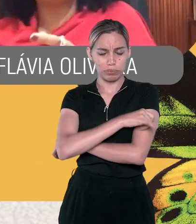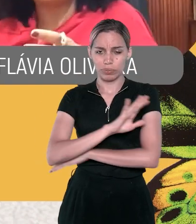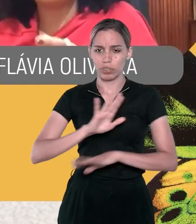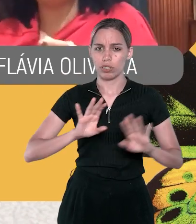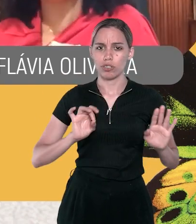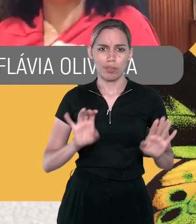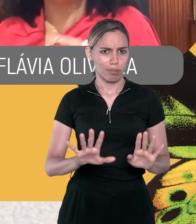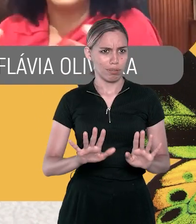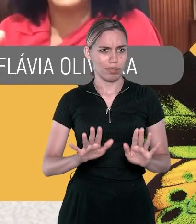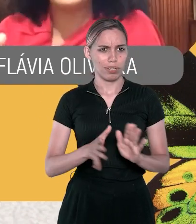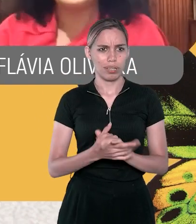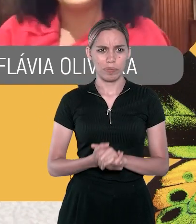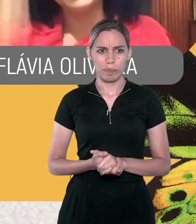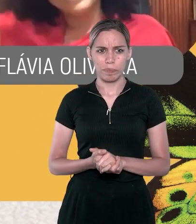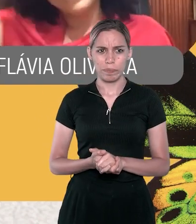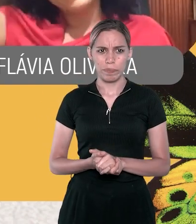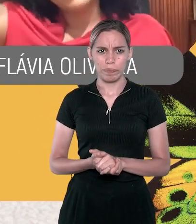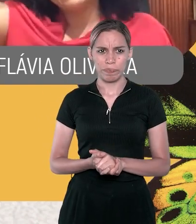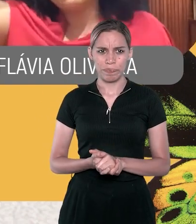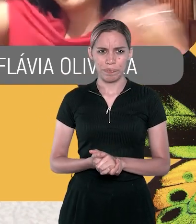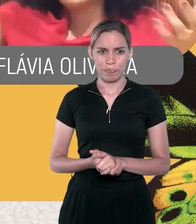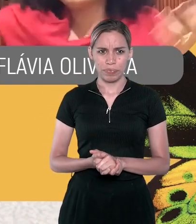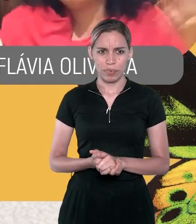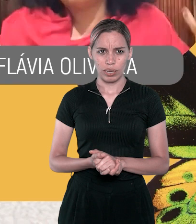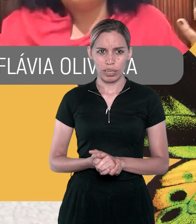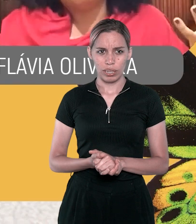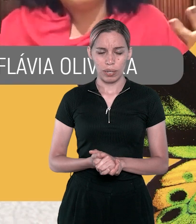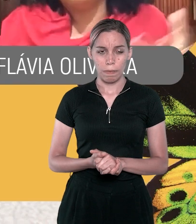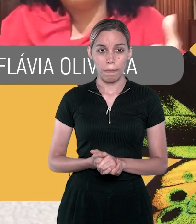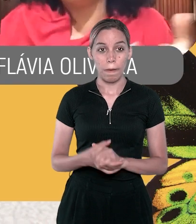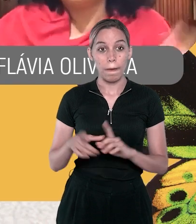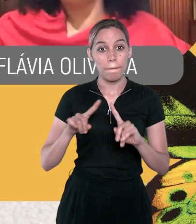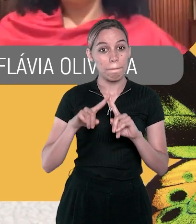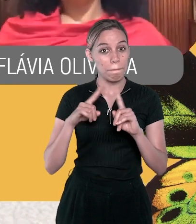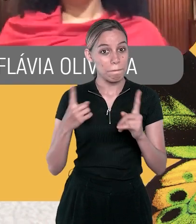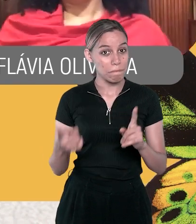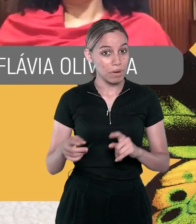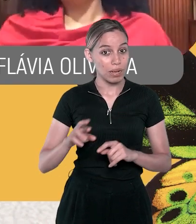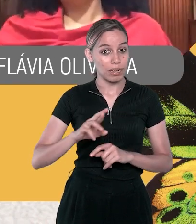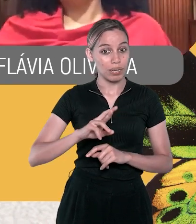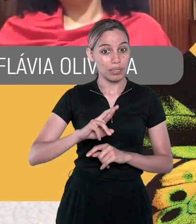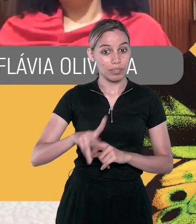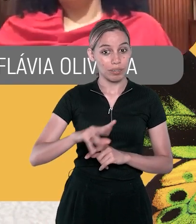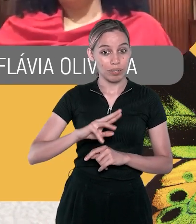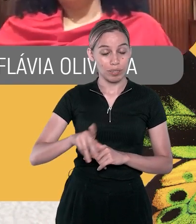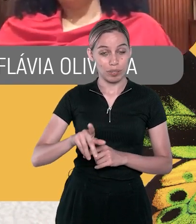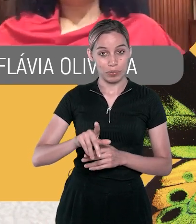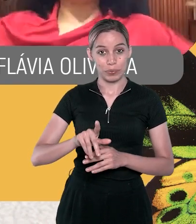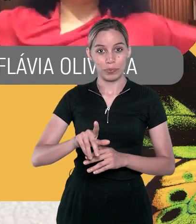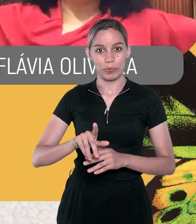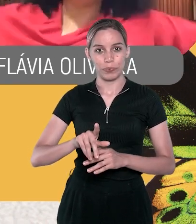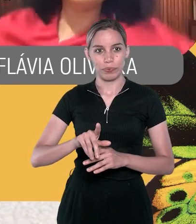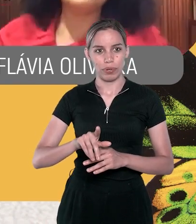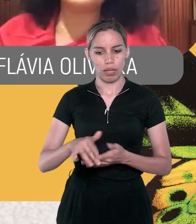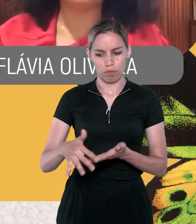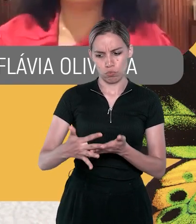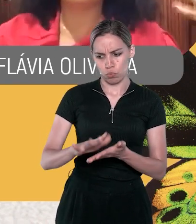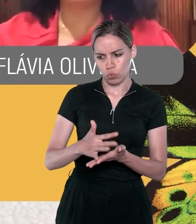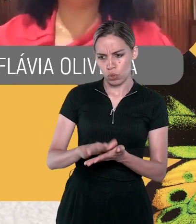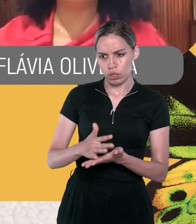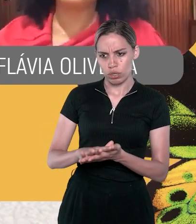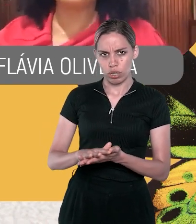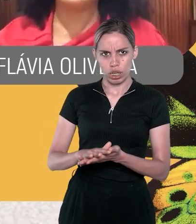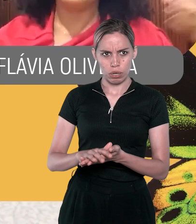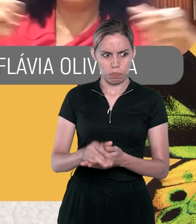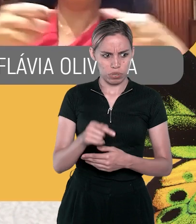se confinar, né? Mas não é o tamanho do samba num